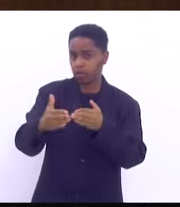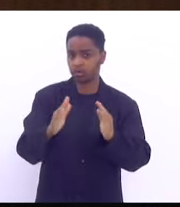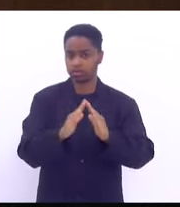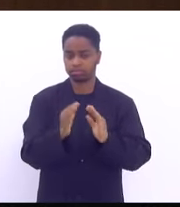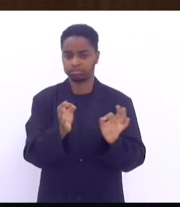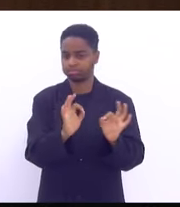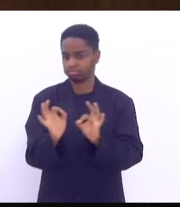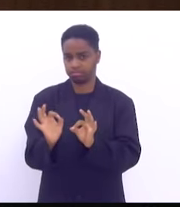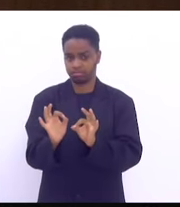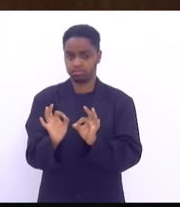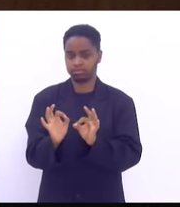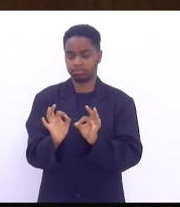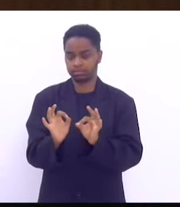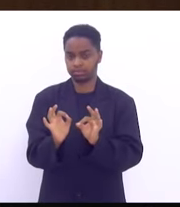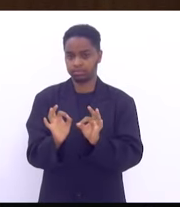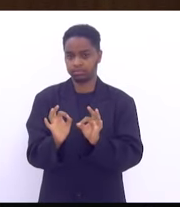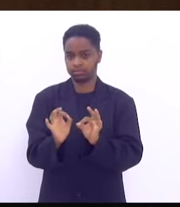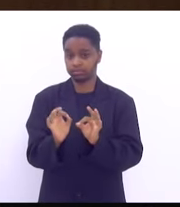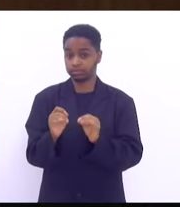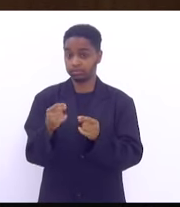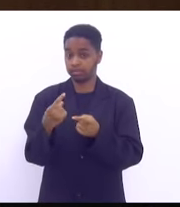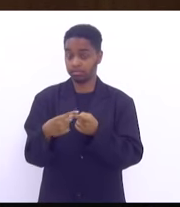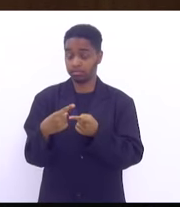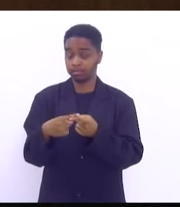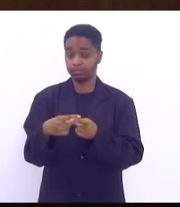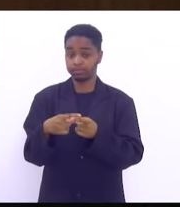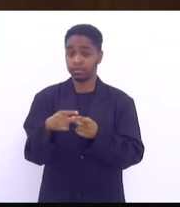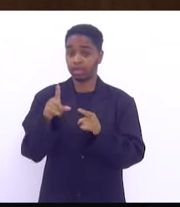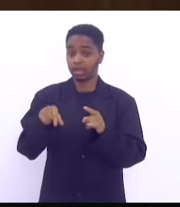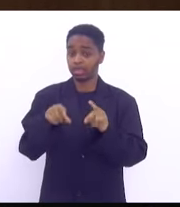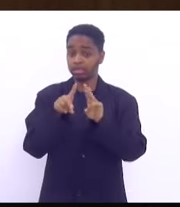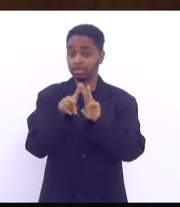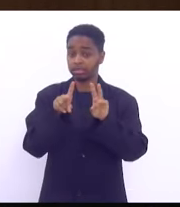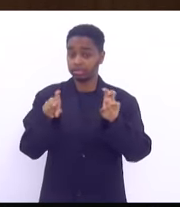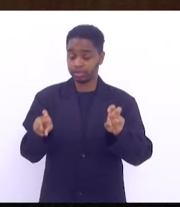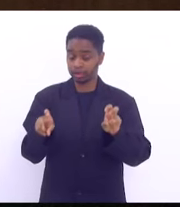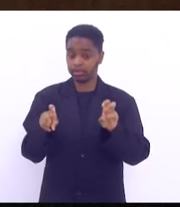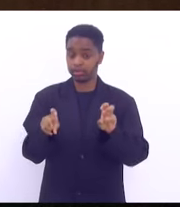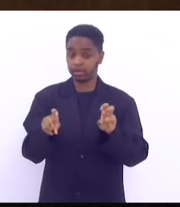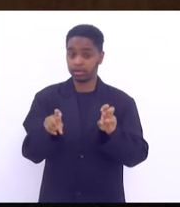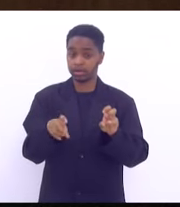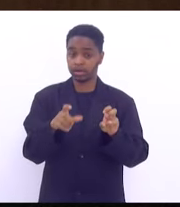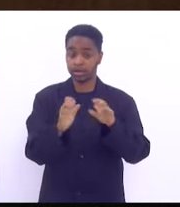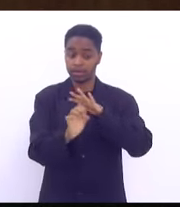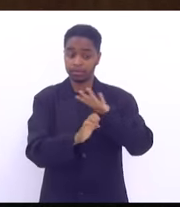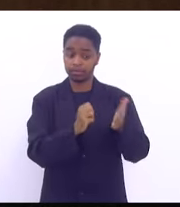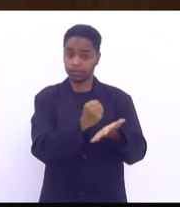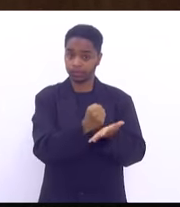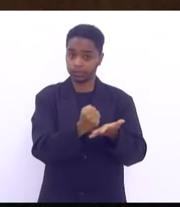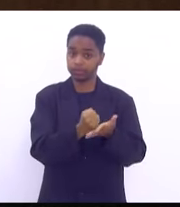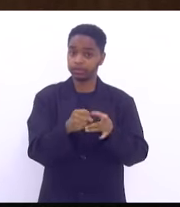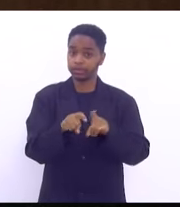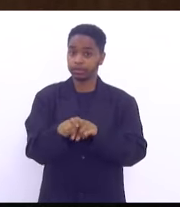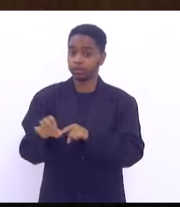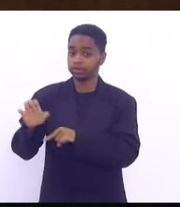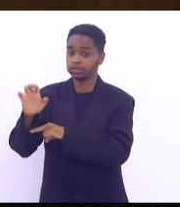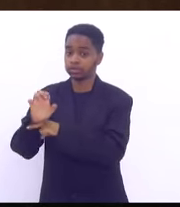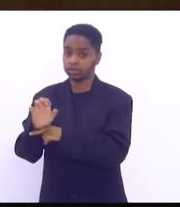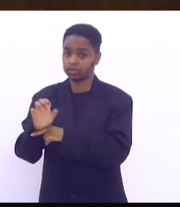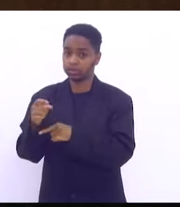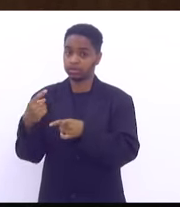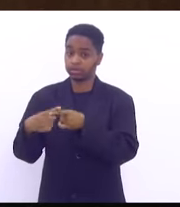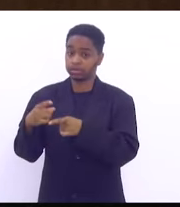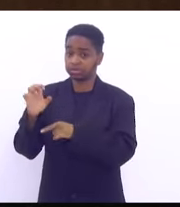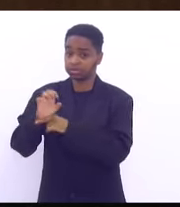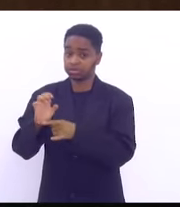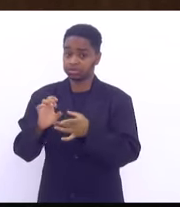Isto é uma questão do concessionário com o poder concedente, que é o Estado, que está